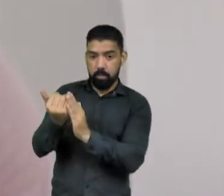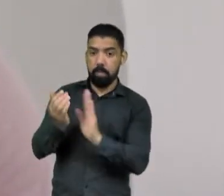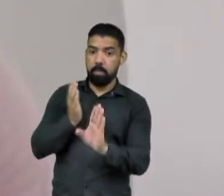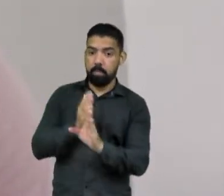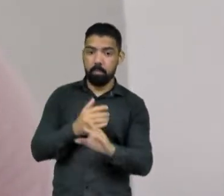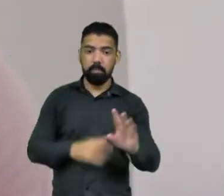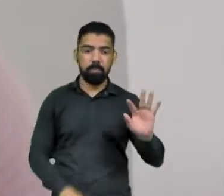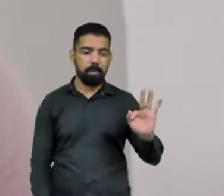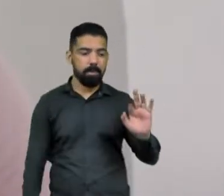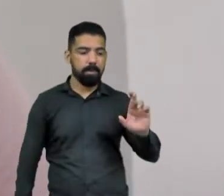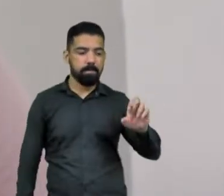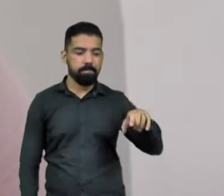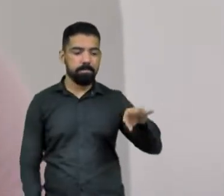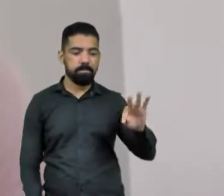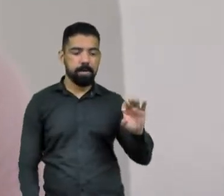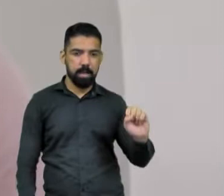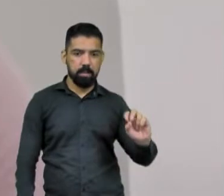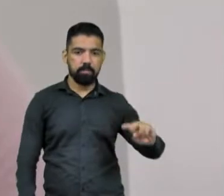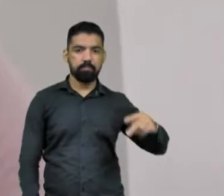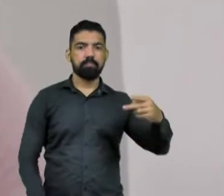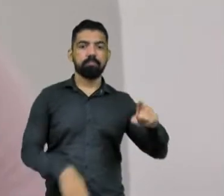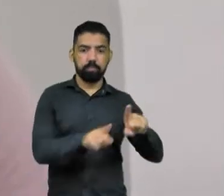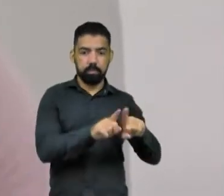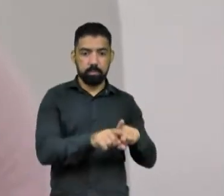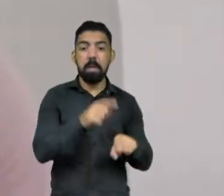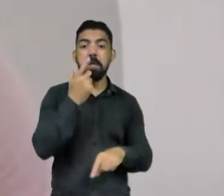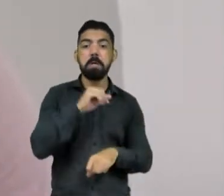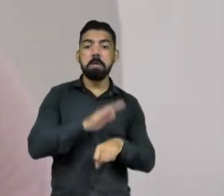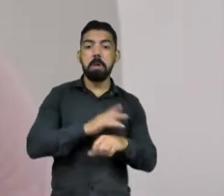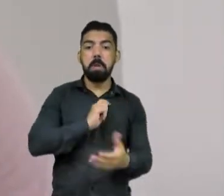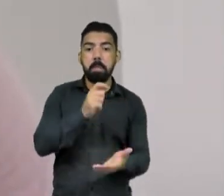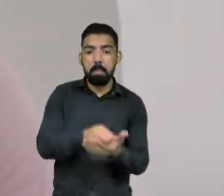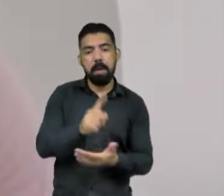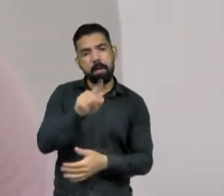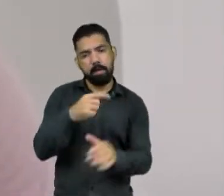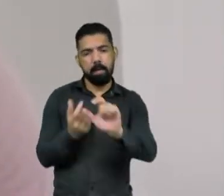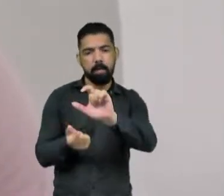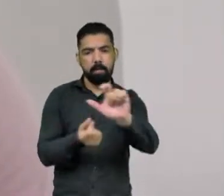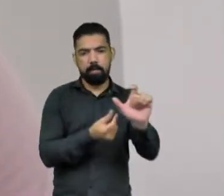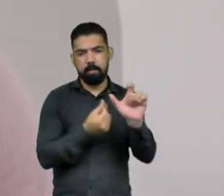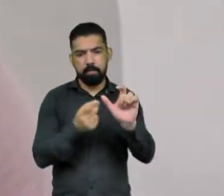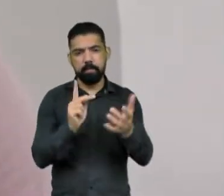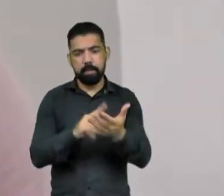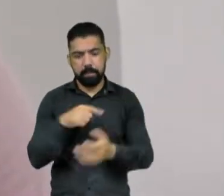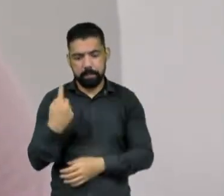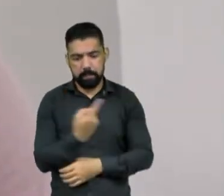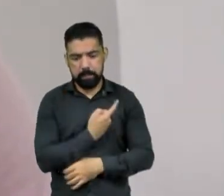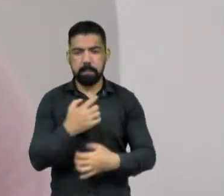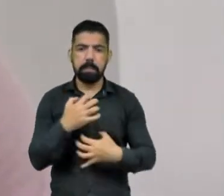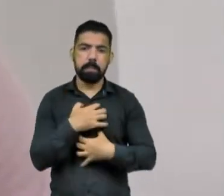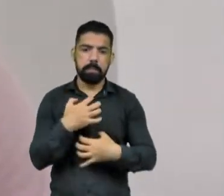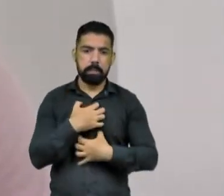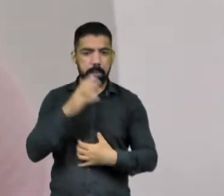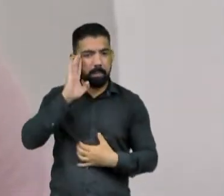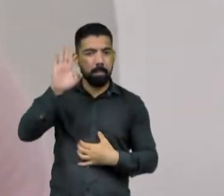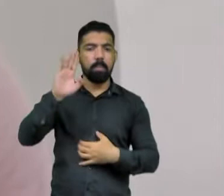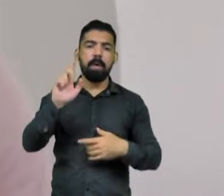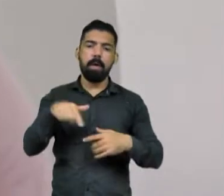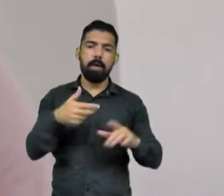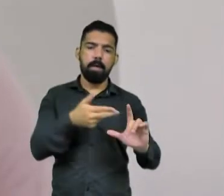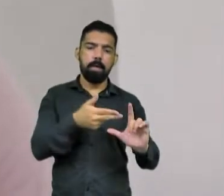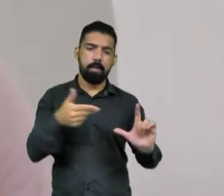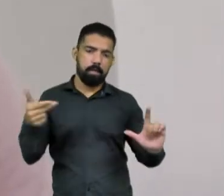esse aumento de preço para o consumidor final. Estamos sentindo muito fortemente essa questão somente nas leguminosas, né, na questão